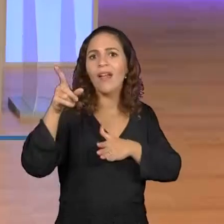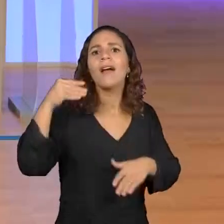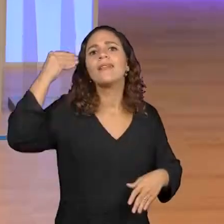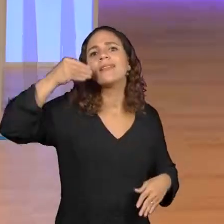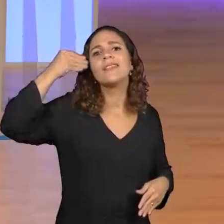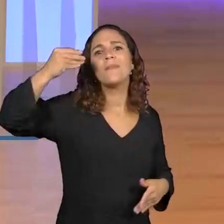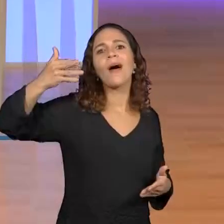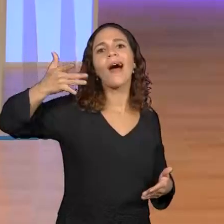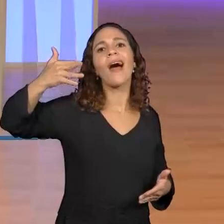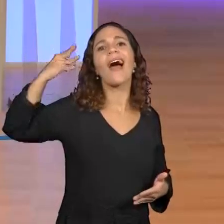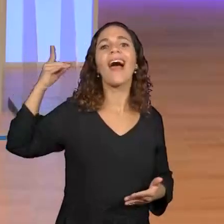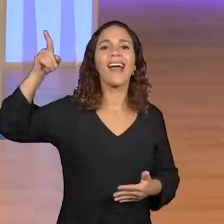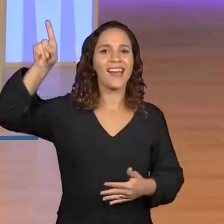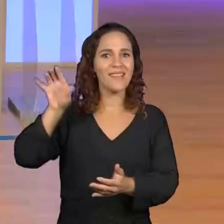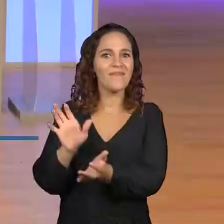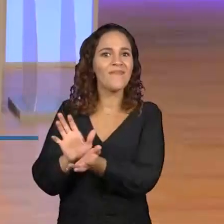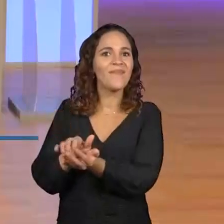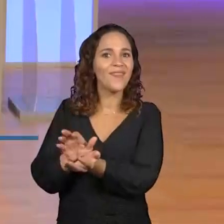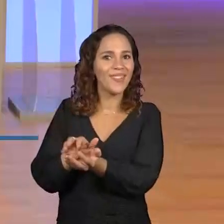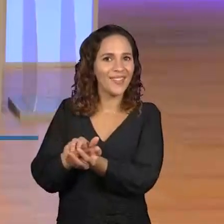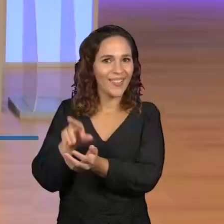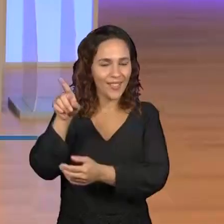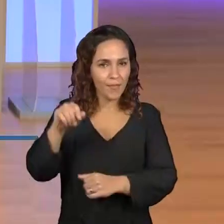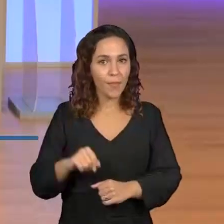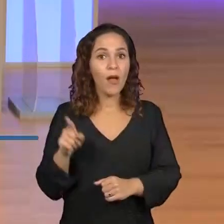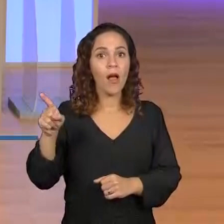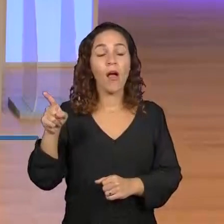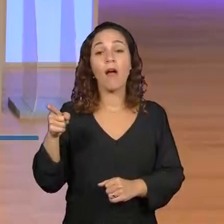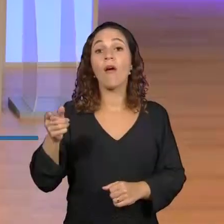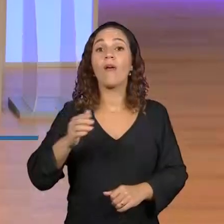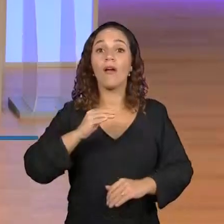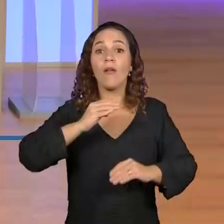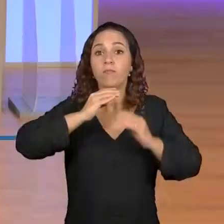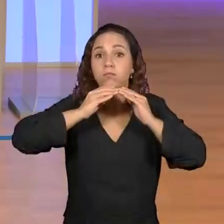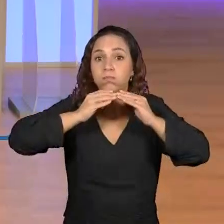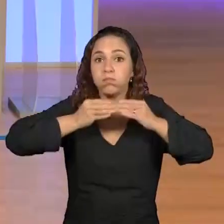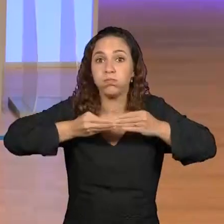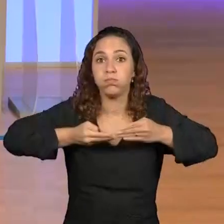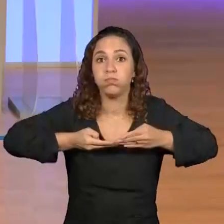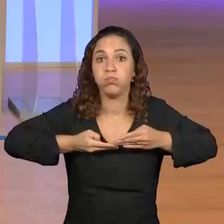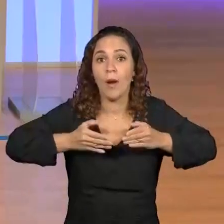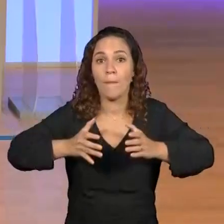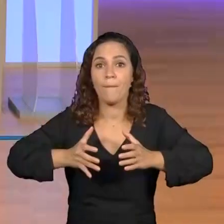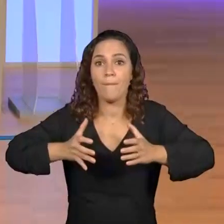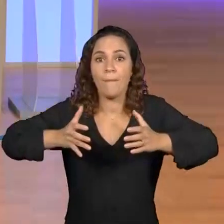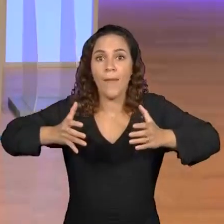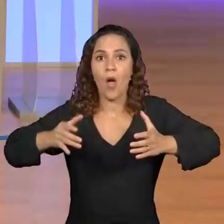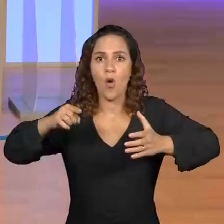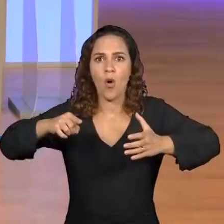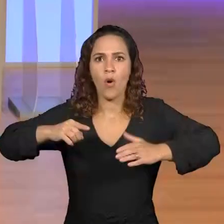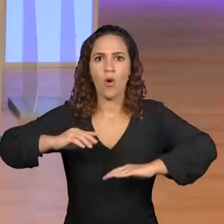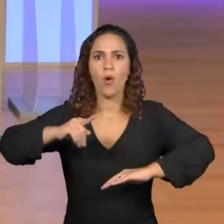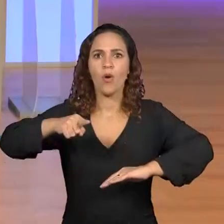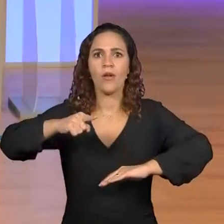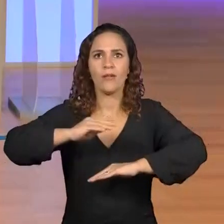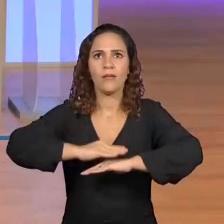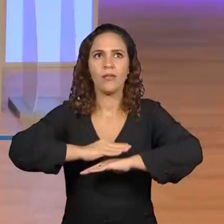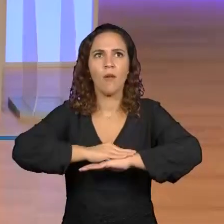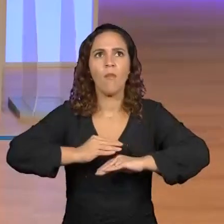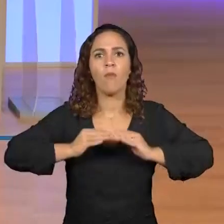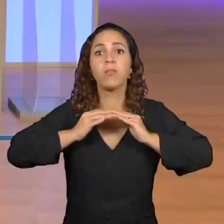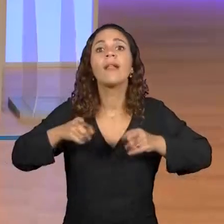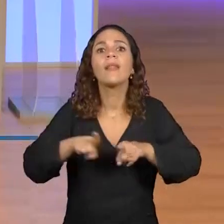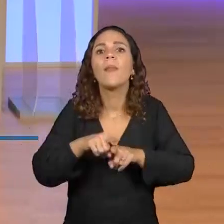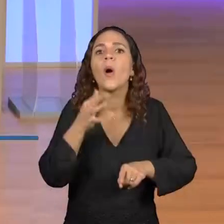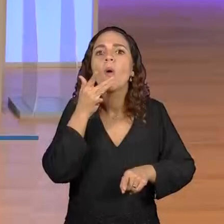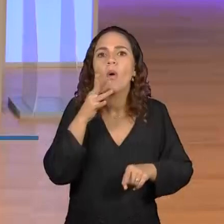conhece, já vivenciou, que geralmente é maior e tem um papo, né, bem grande. Isso, que fica assim, e saltitando. a cor também,